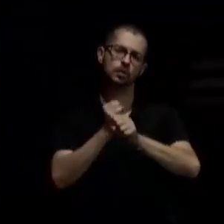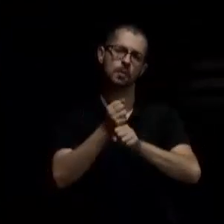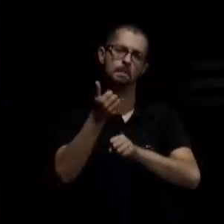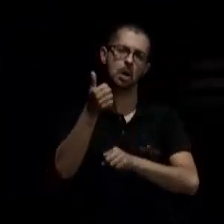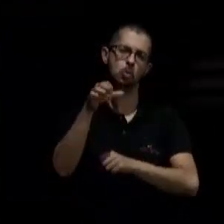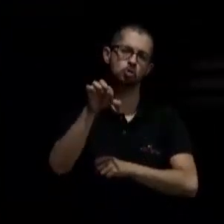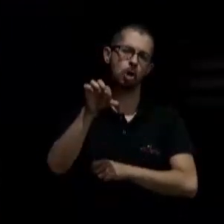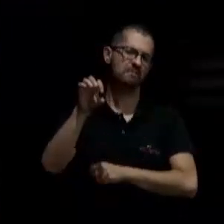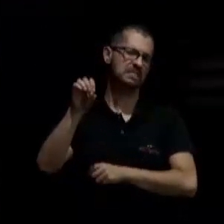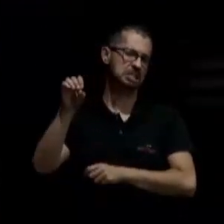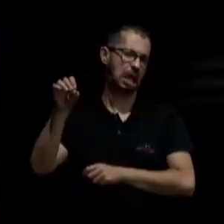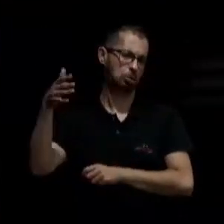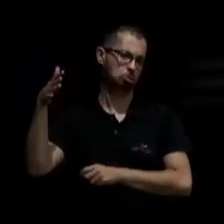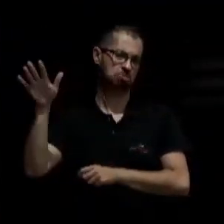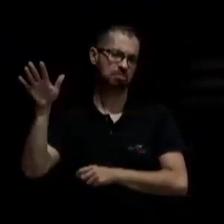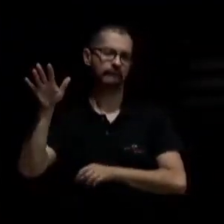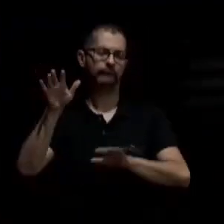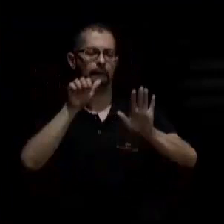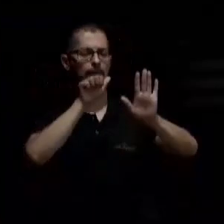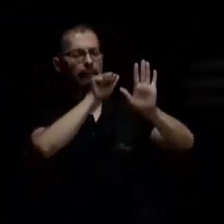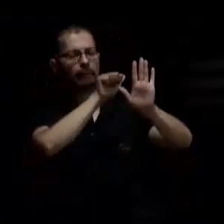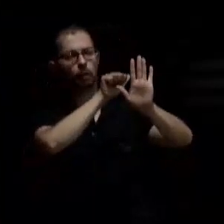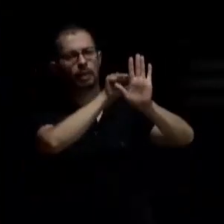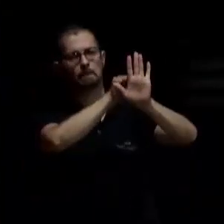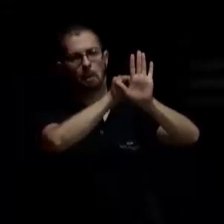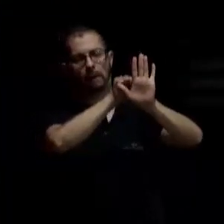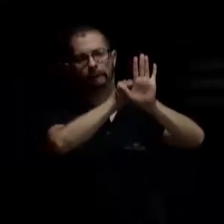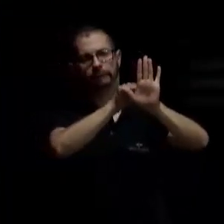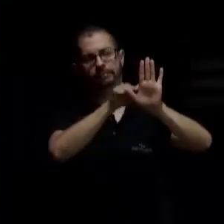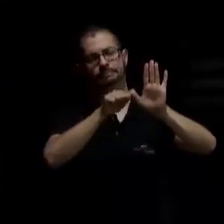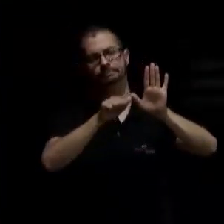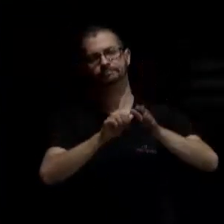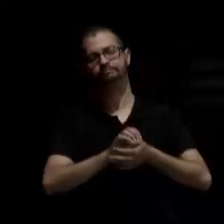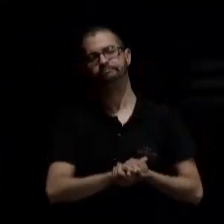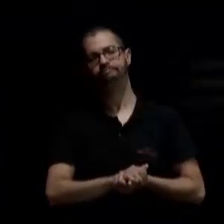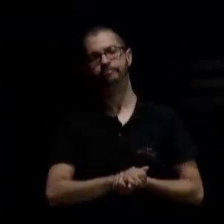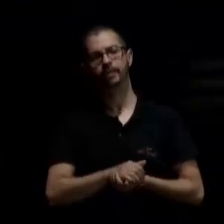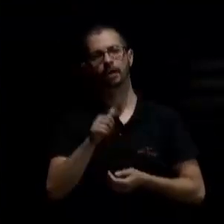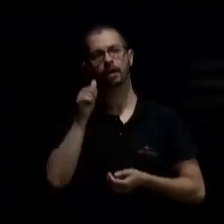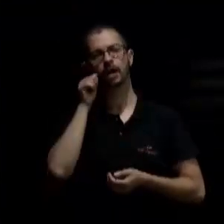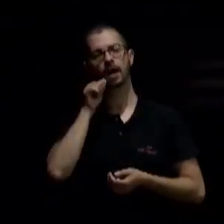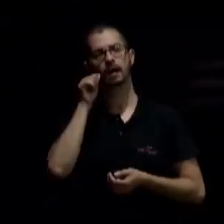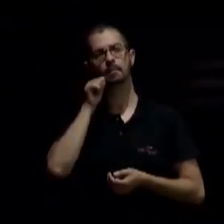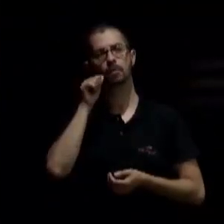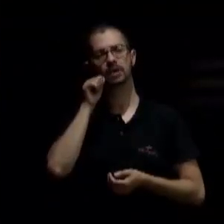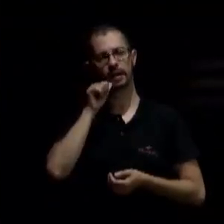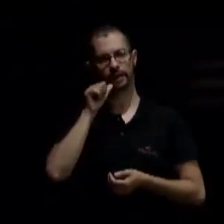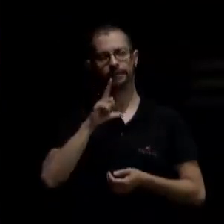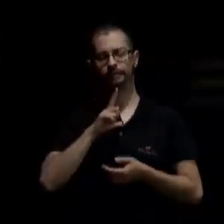alguma coisa, que bateu na porta. A moça que servia a